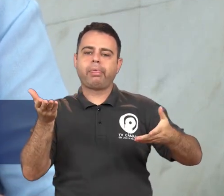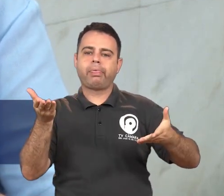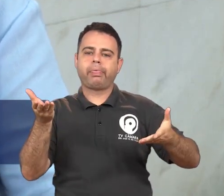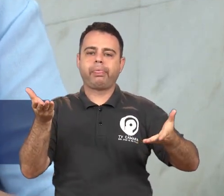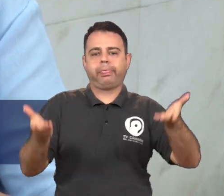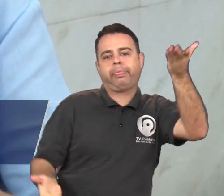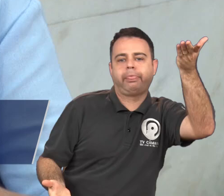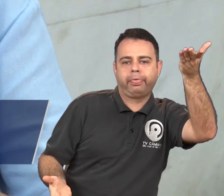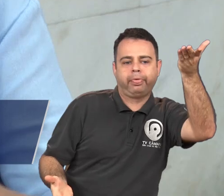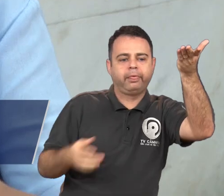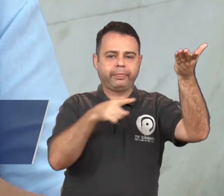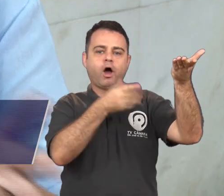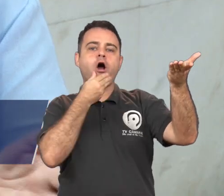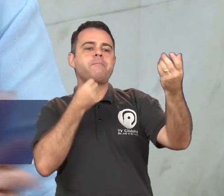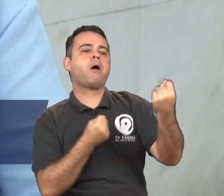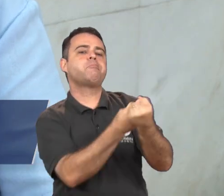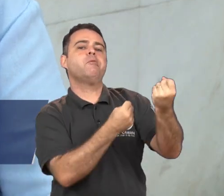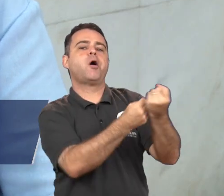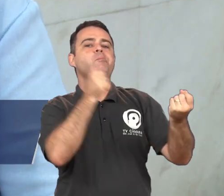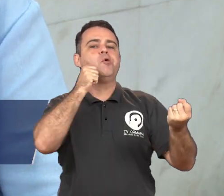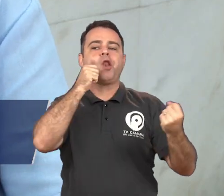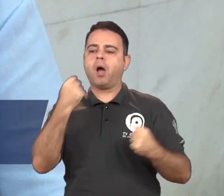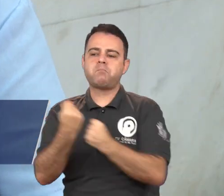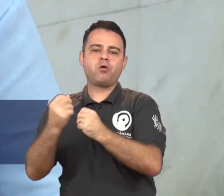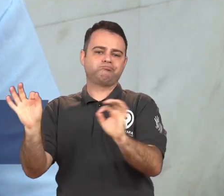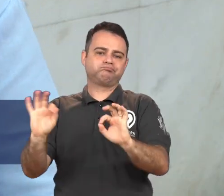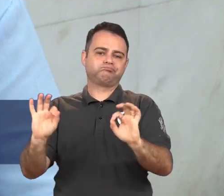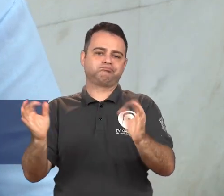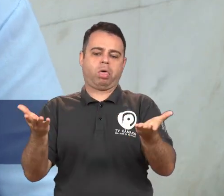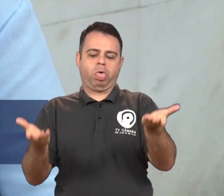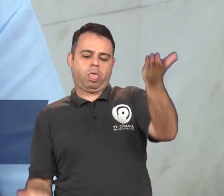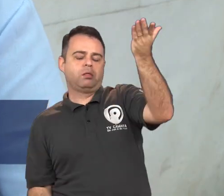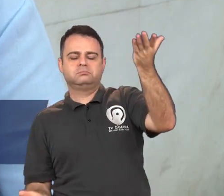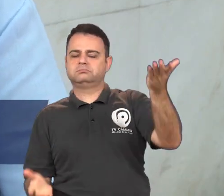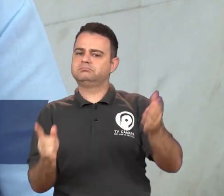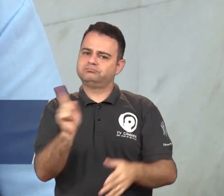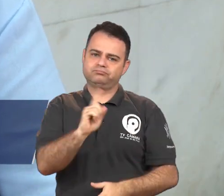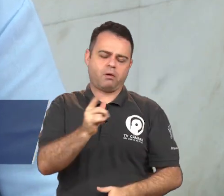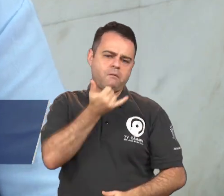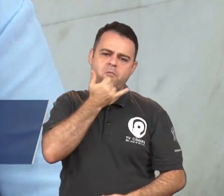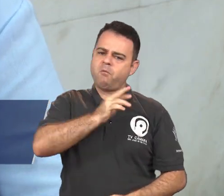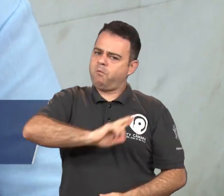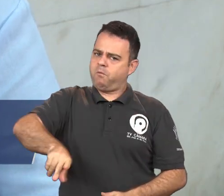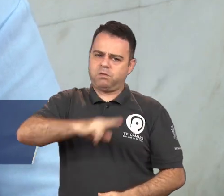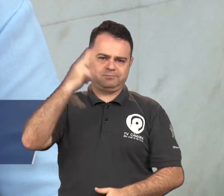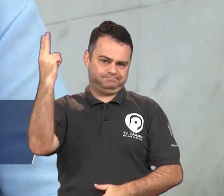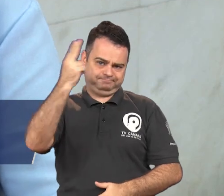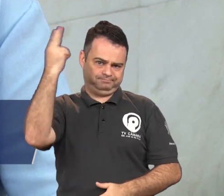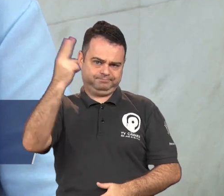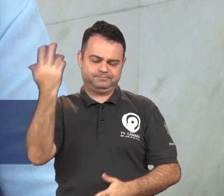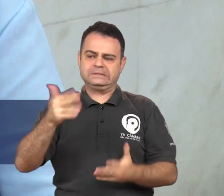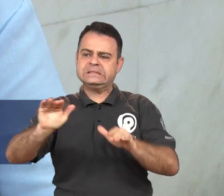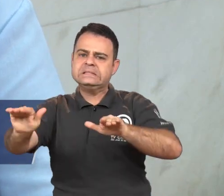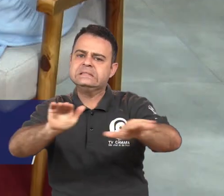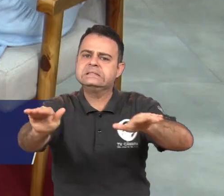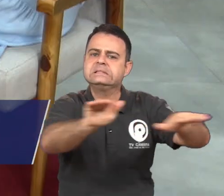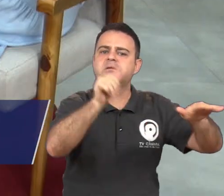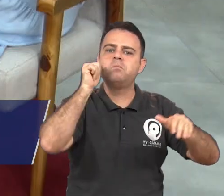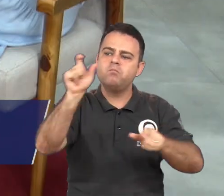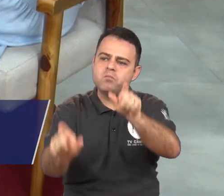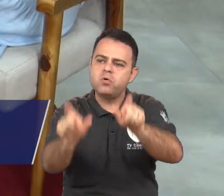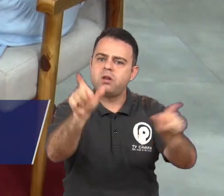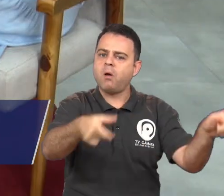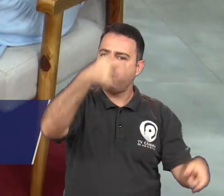tem equilíbrio, então fica muito difícil. Então, trabalhar muito a conscientização das mulheres, dos jovens,